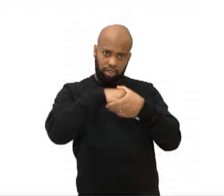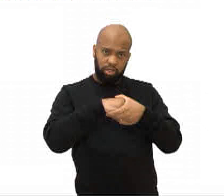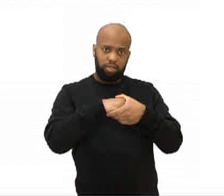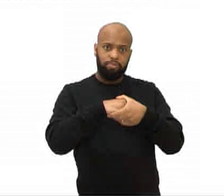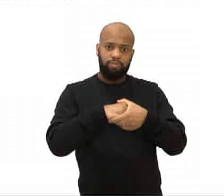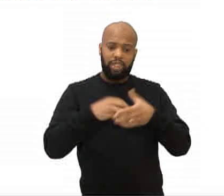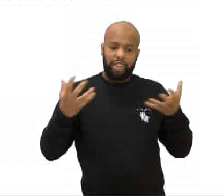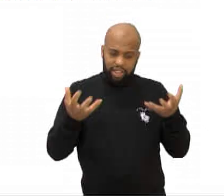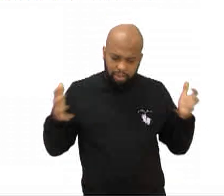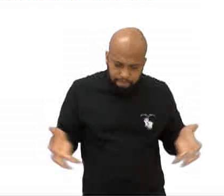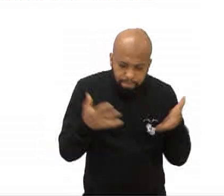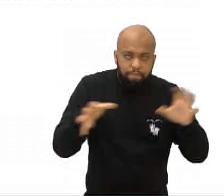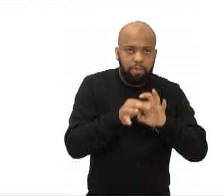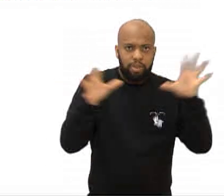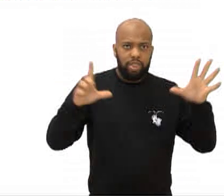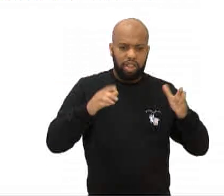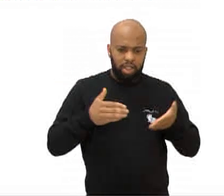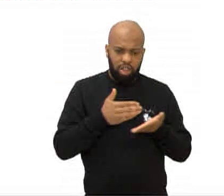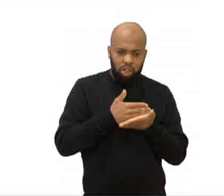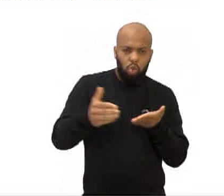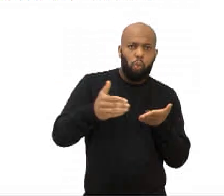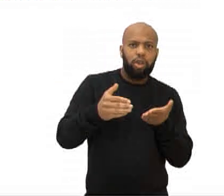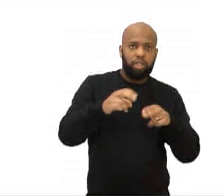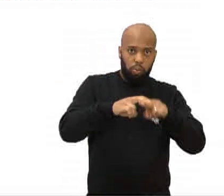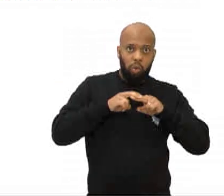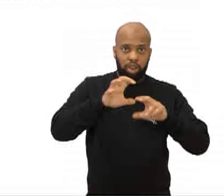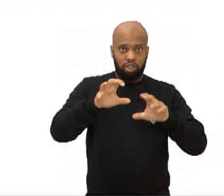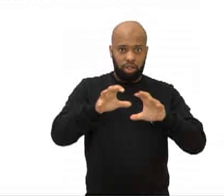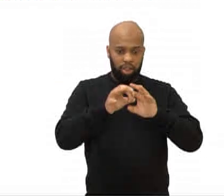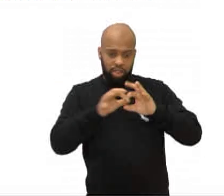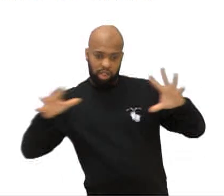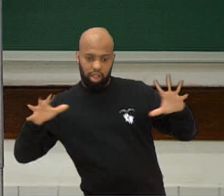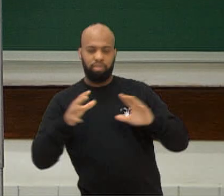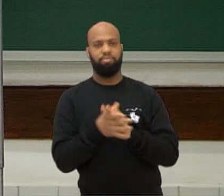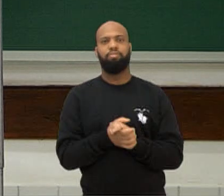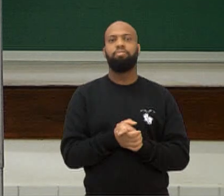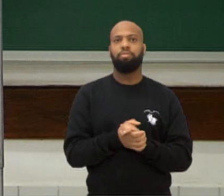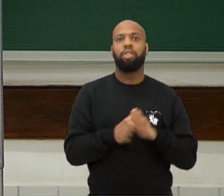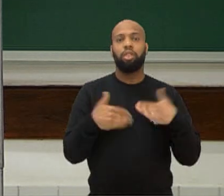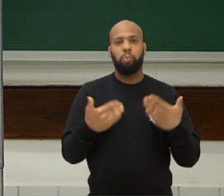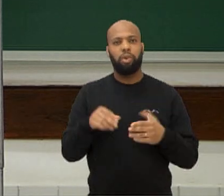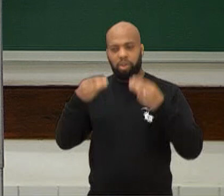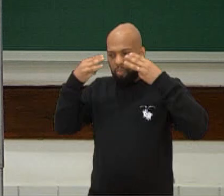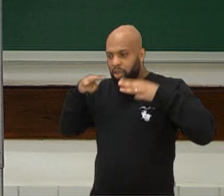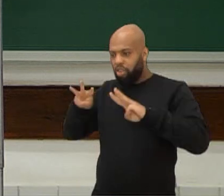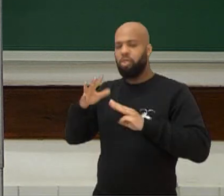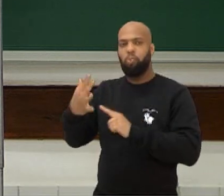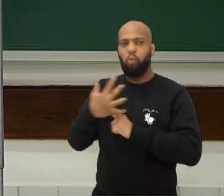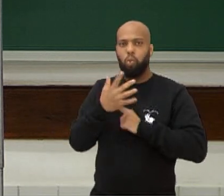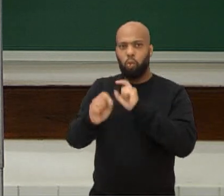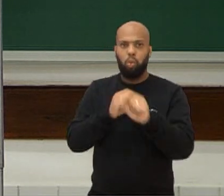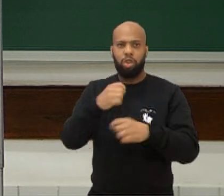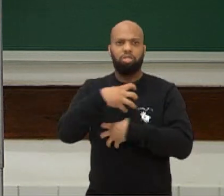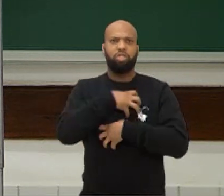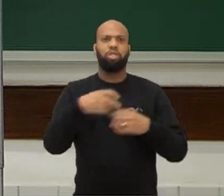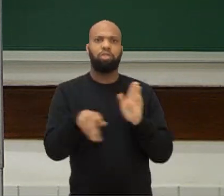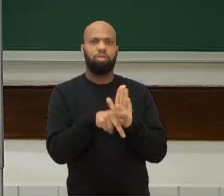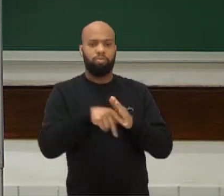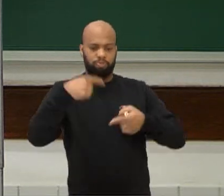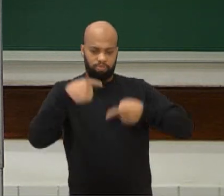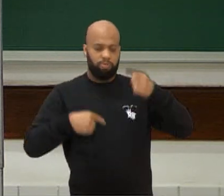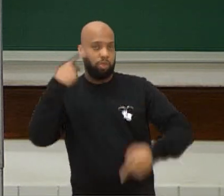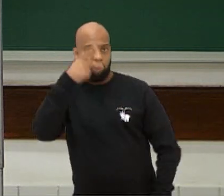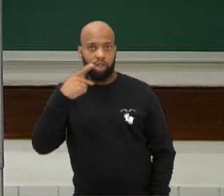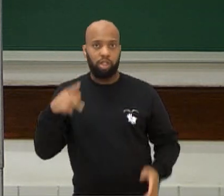da liberdade nascem desta desunião. Então, Maquiavel está apontando para nós que essa tensão política entre